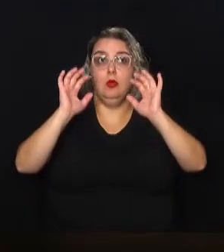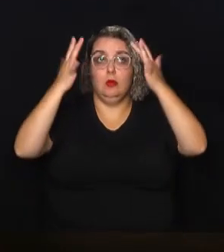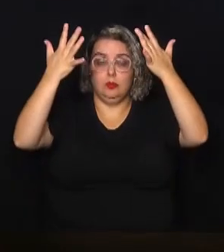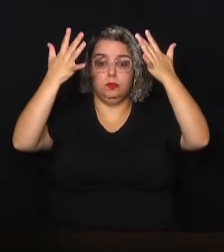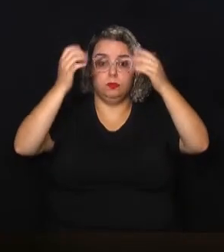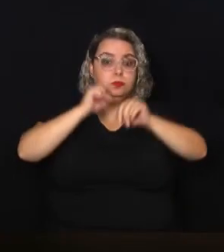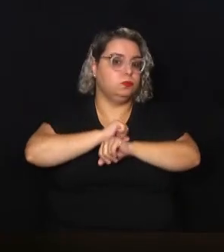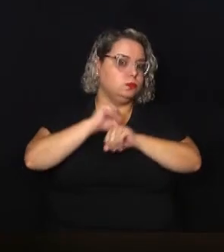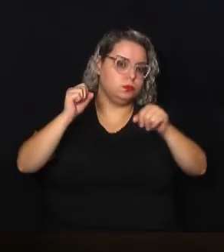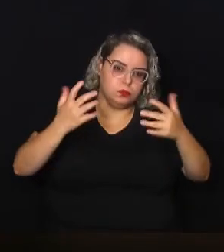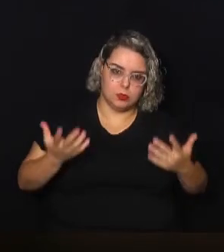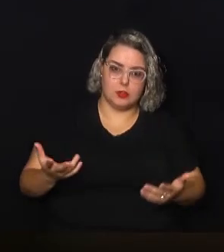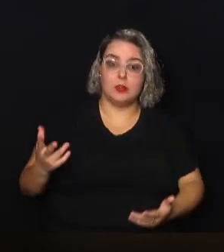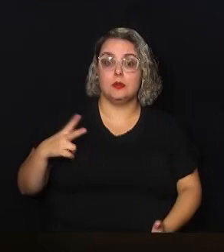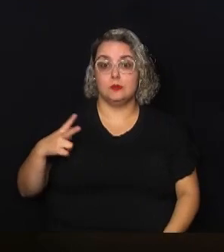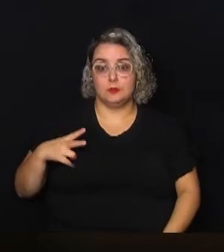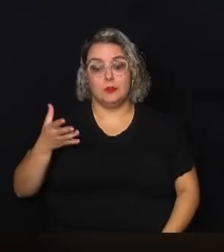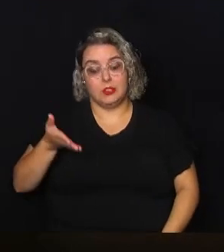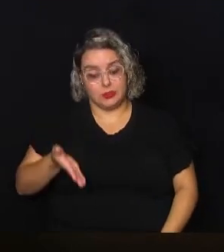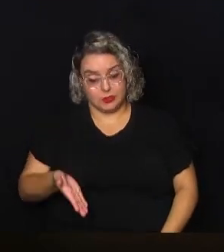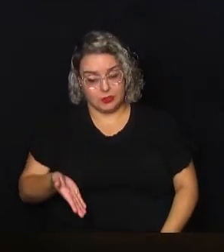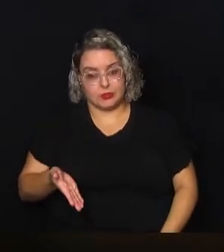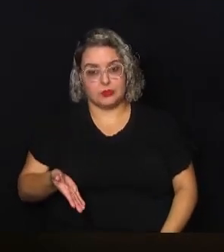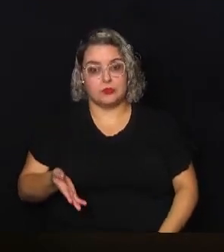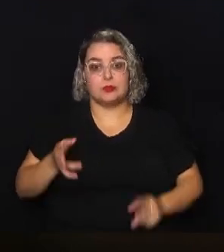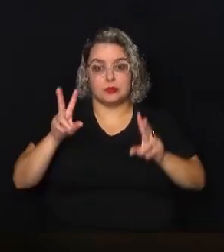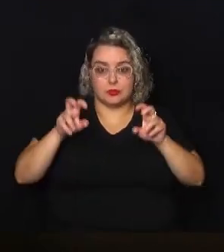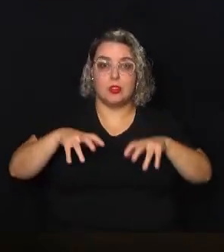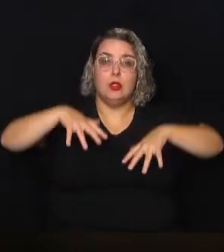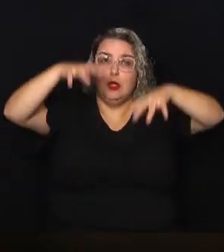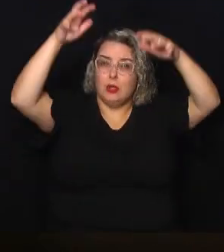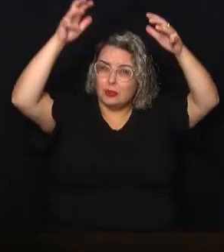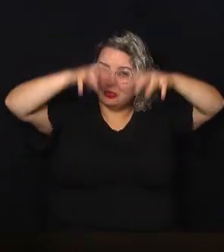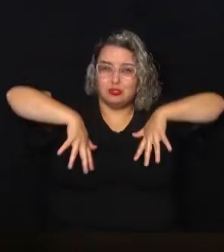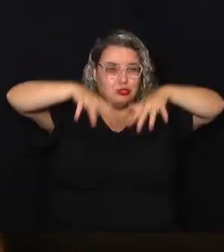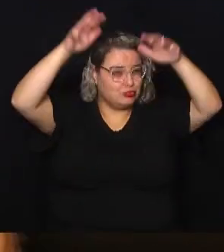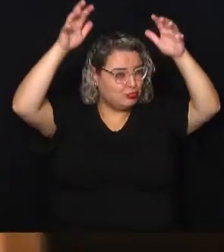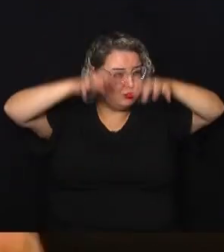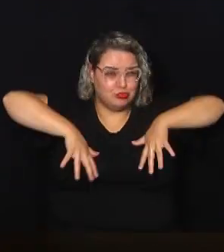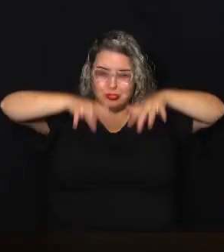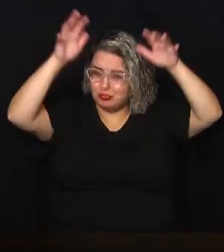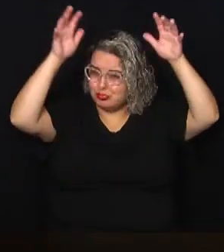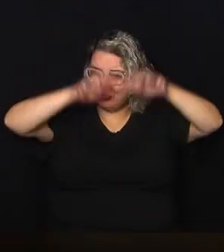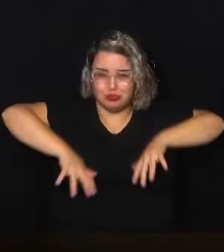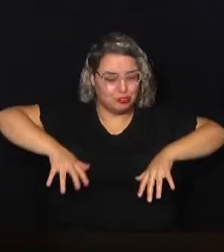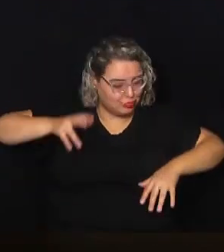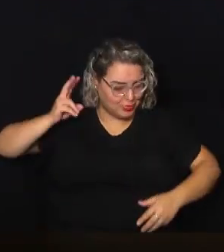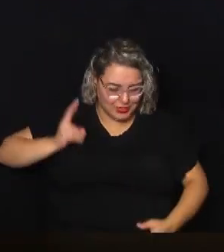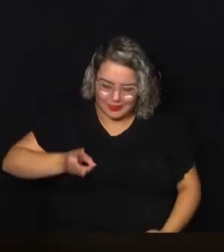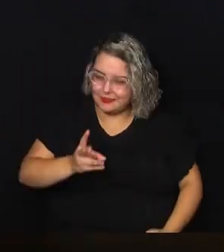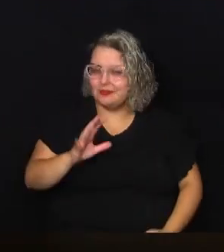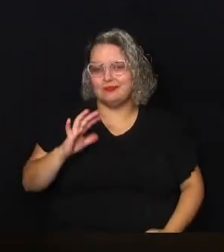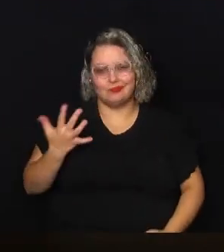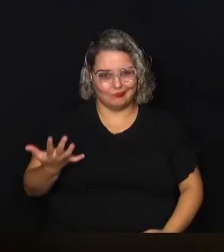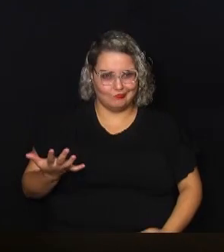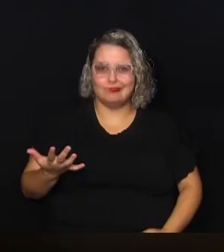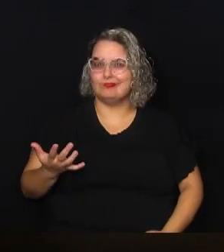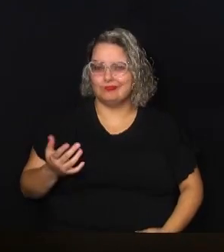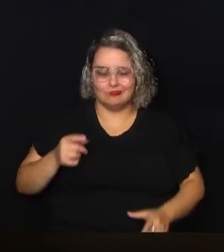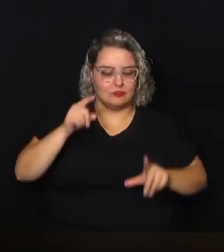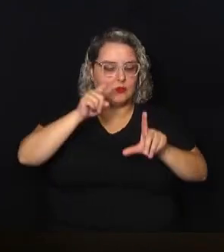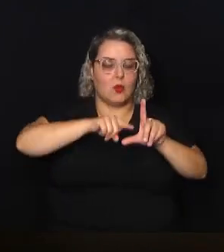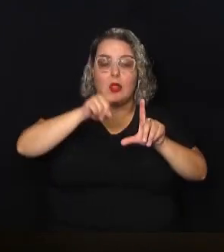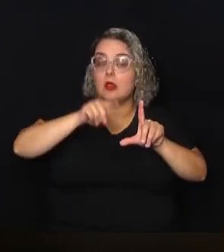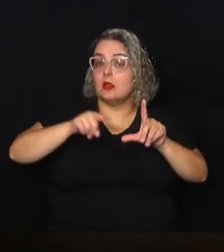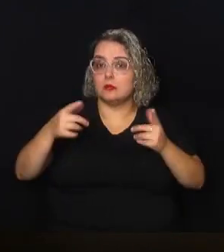dos eventos climáticos extremos em particular esse essa questão da chuvaradas aqui muito intensas na